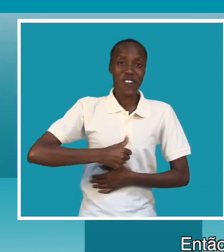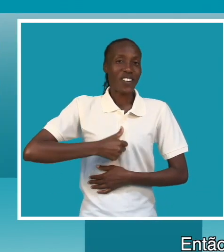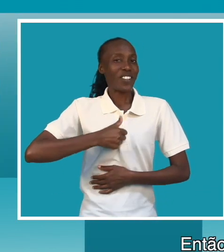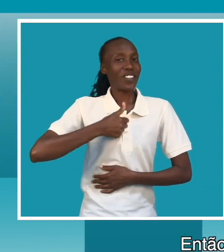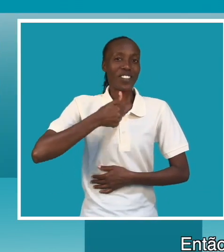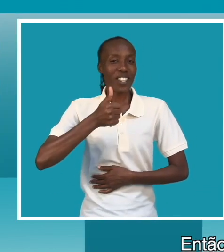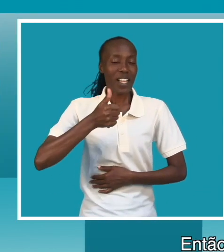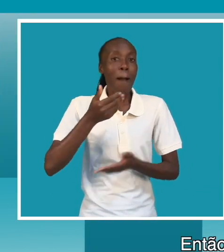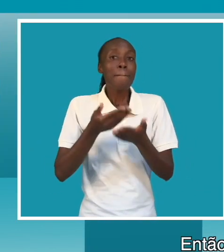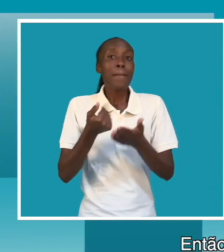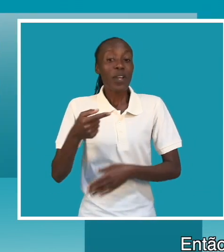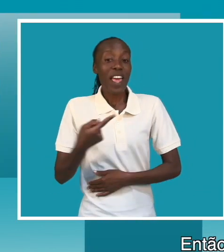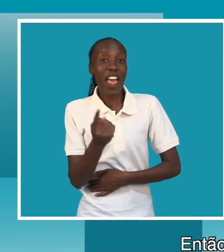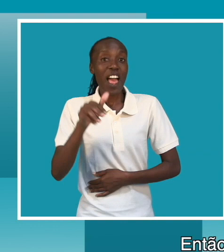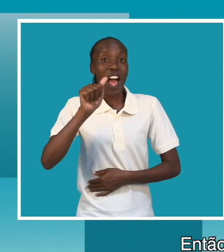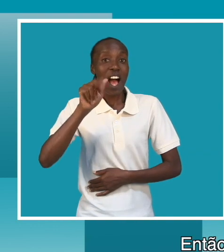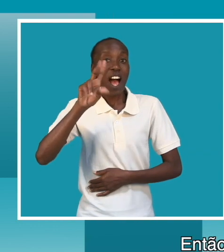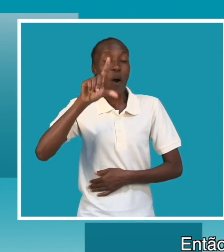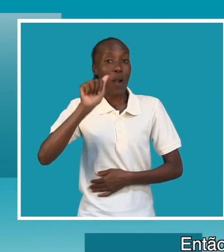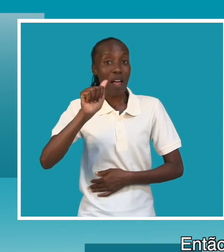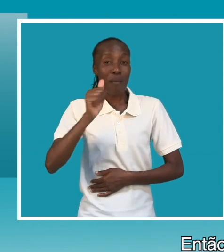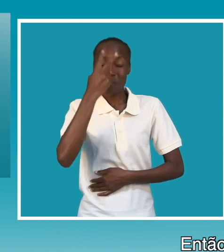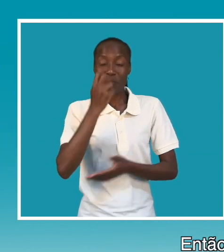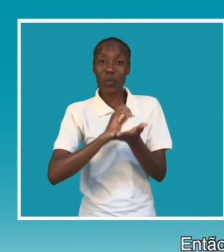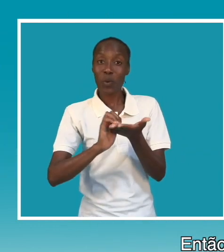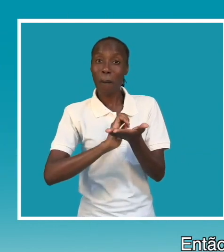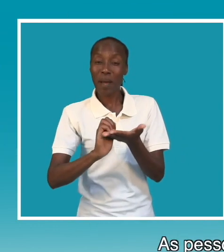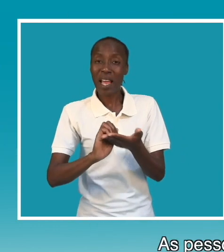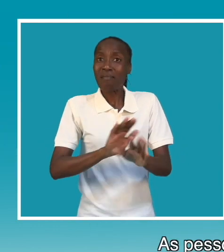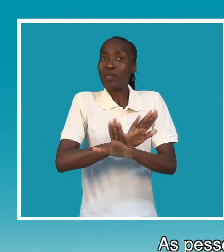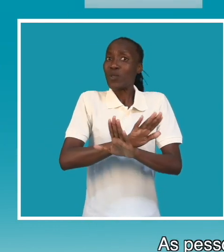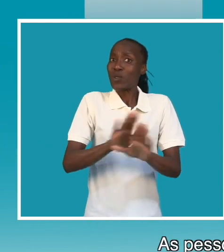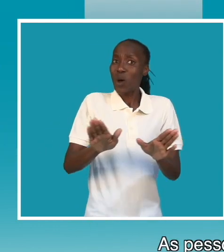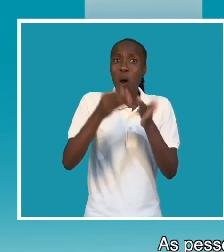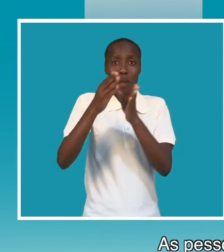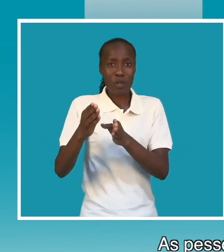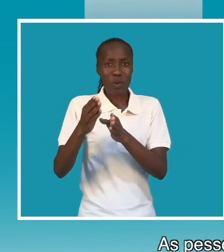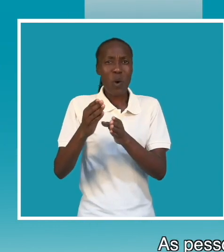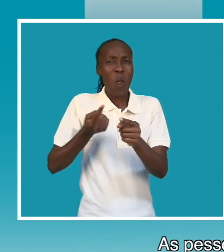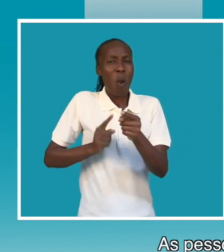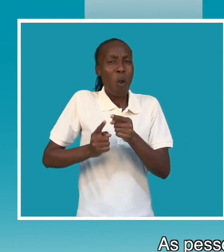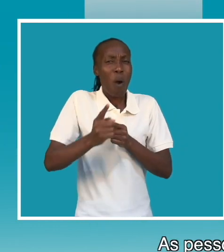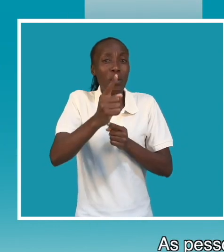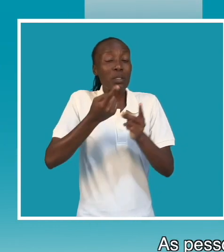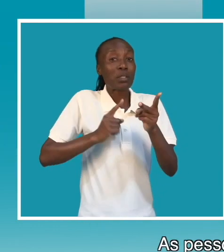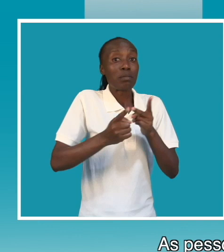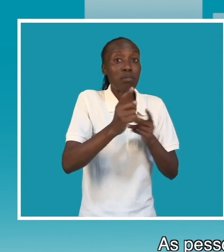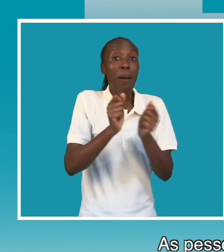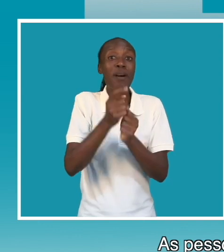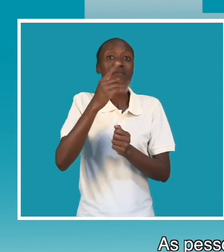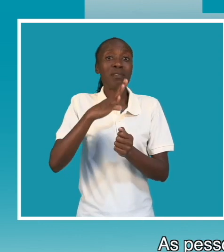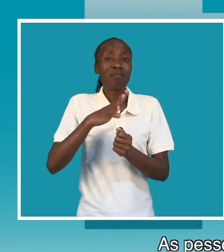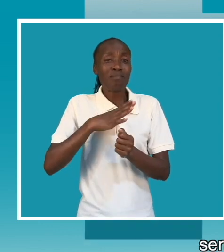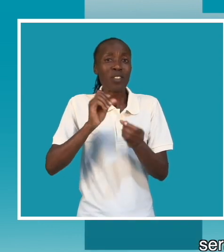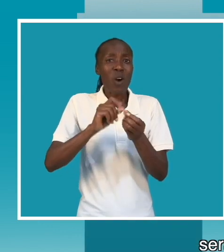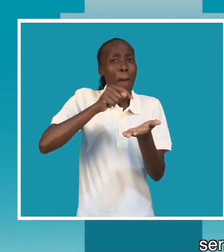a aula de Braille não é só... As pessoas vendem, sim, mas aqueles bolinhos ali, mas